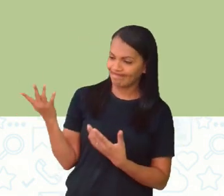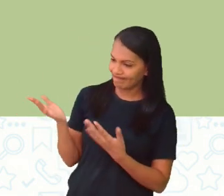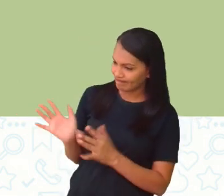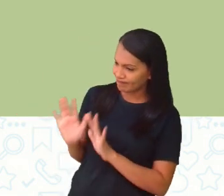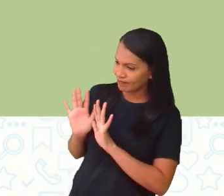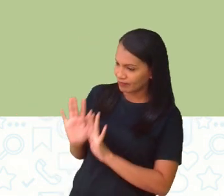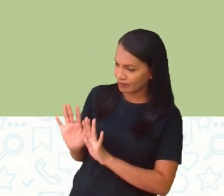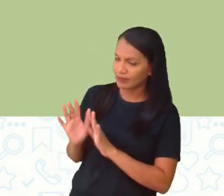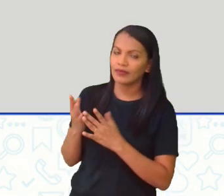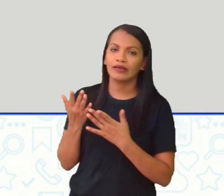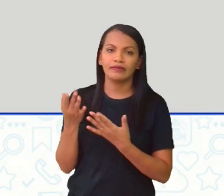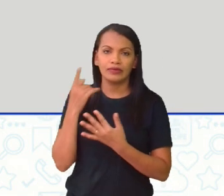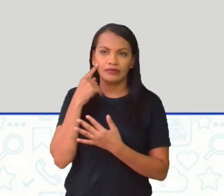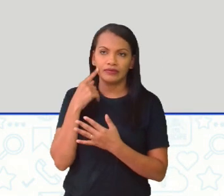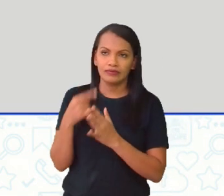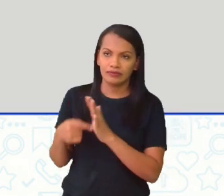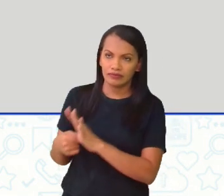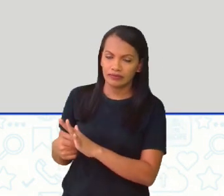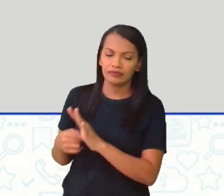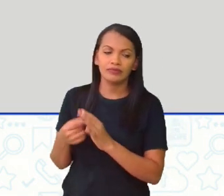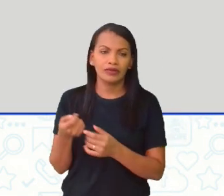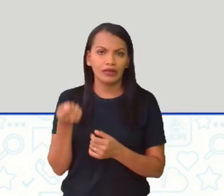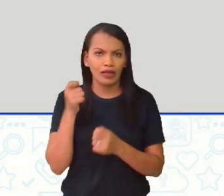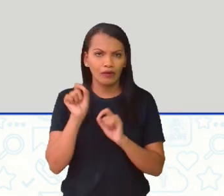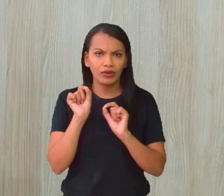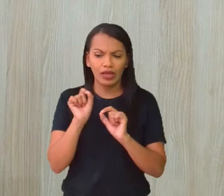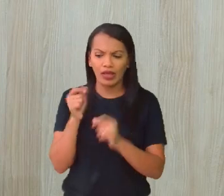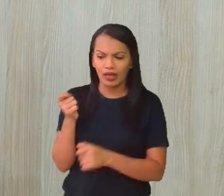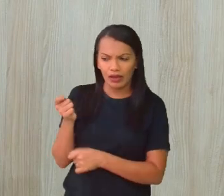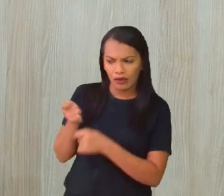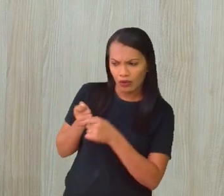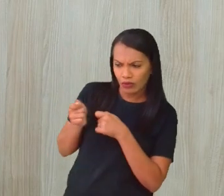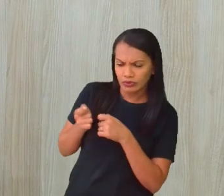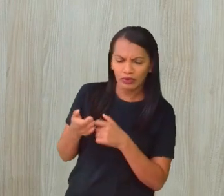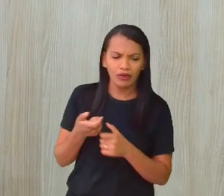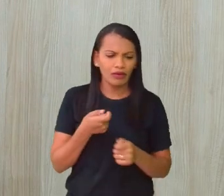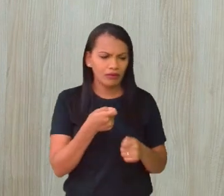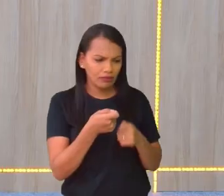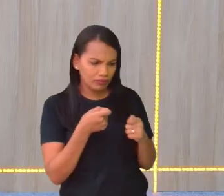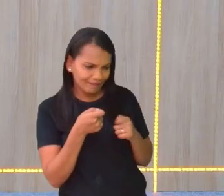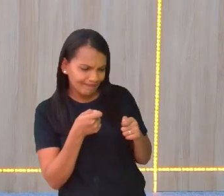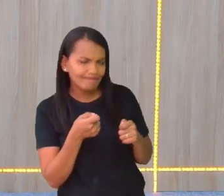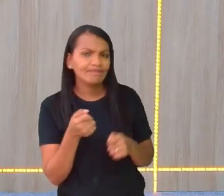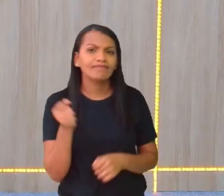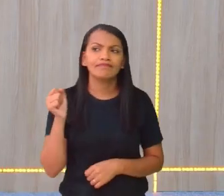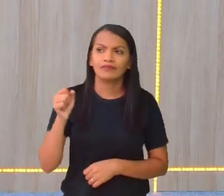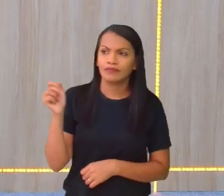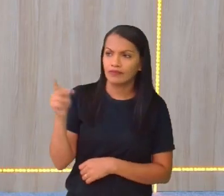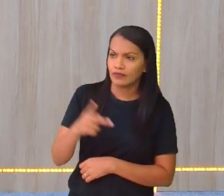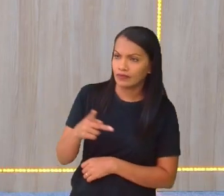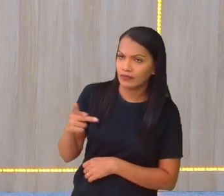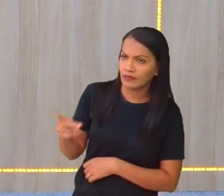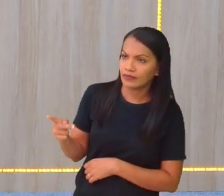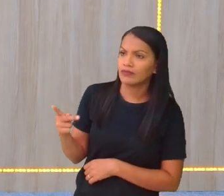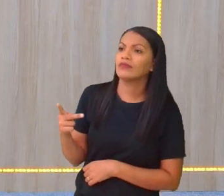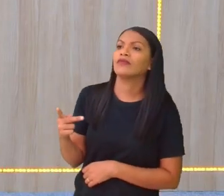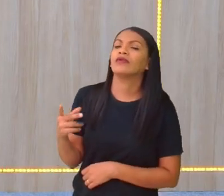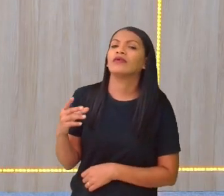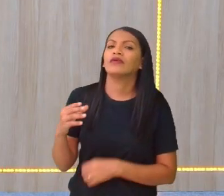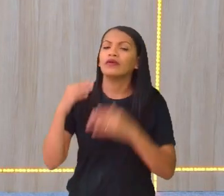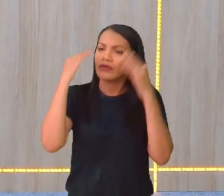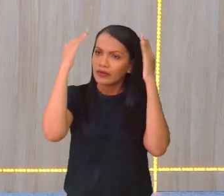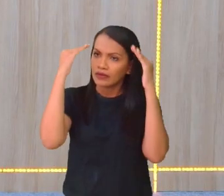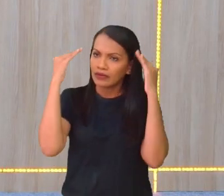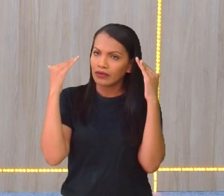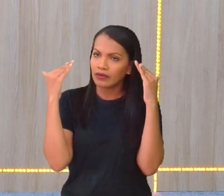a ordem. Controlando, né, professora Adriana? Controlando. E aí, professora Camille, nós não vamos